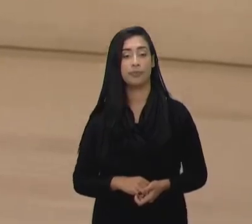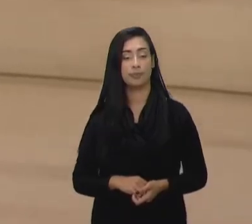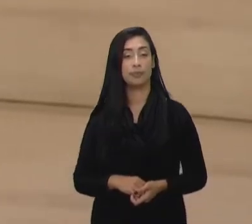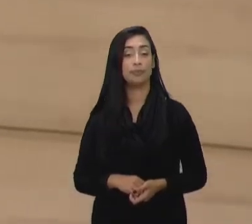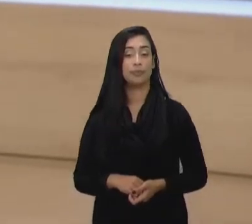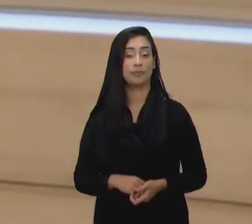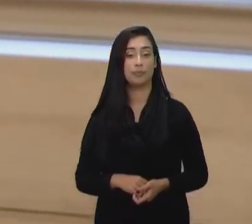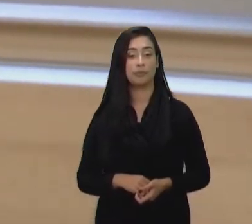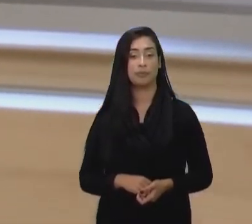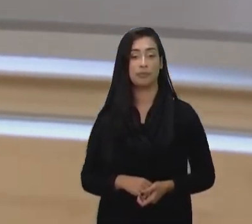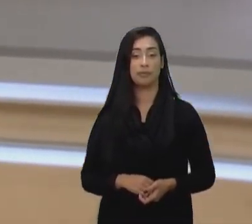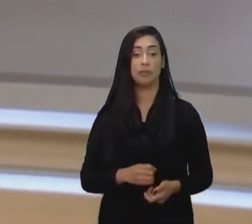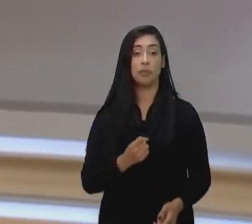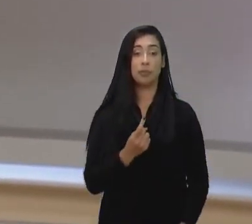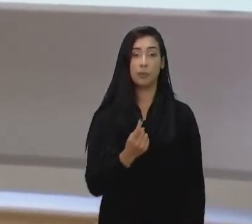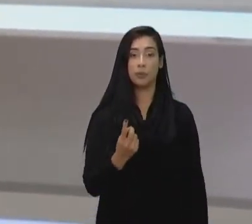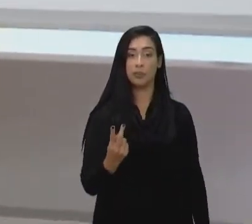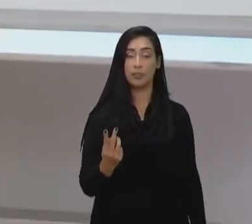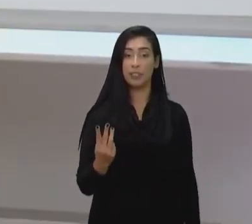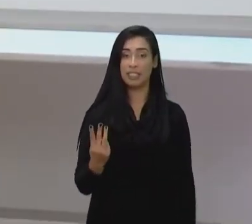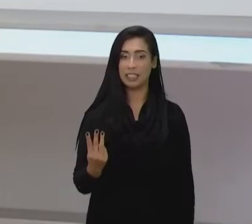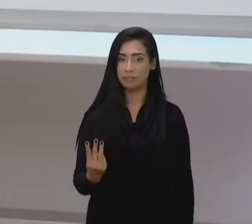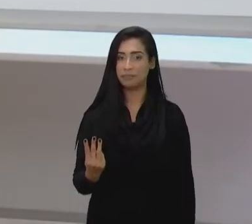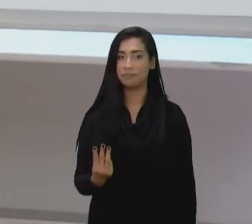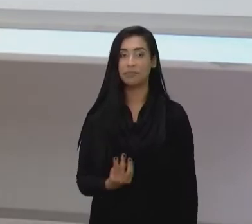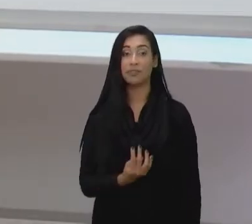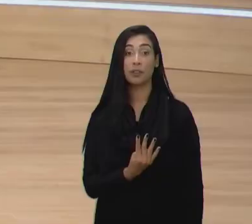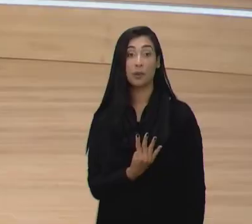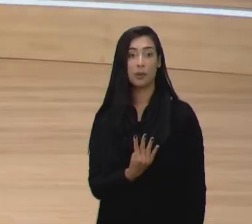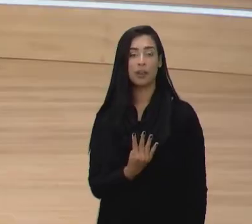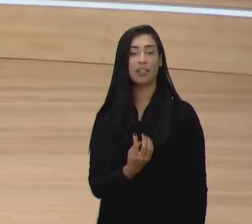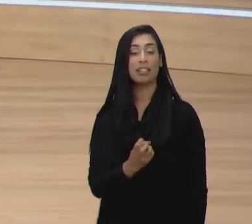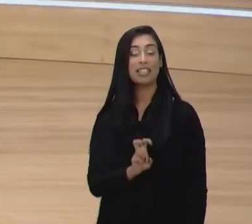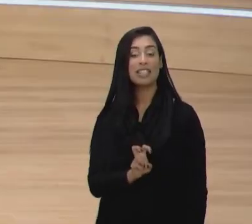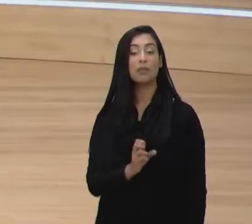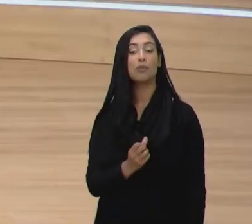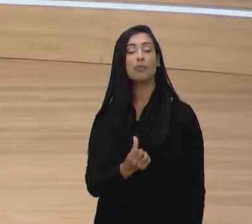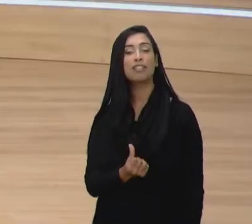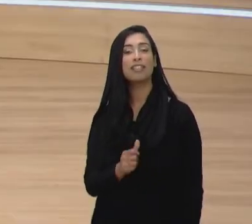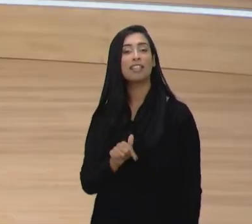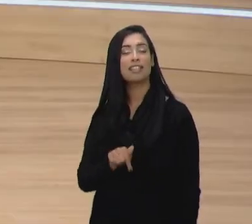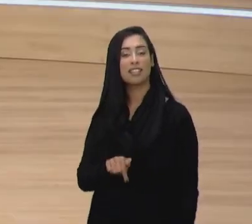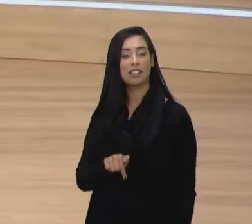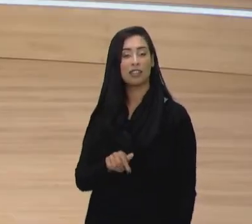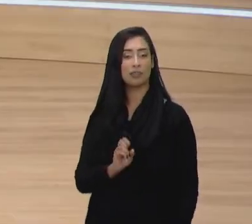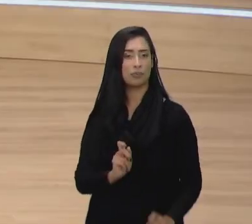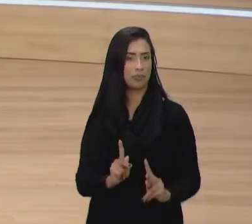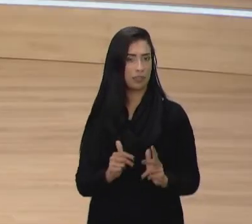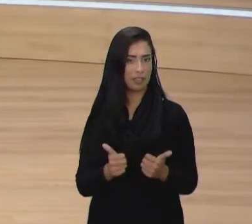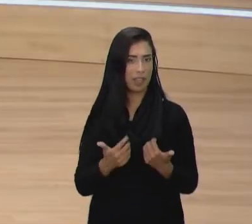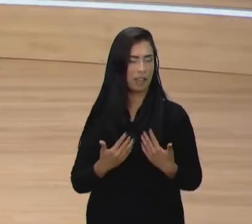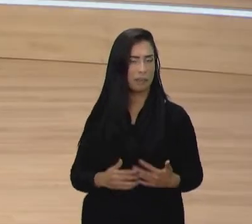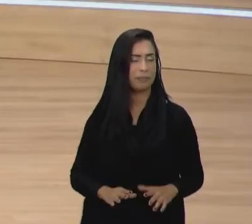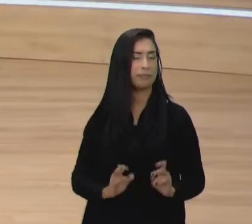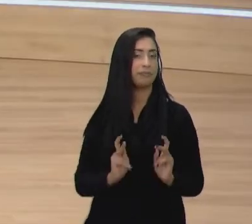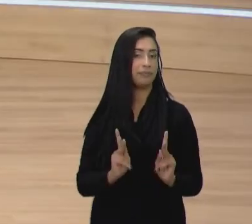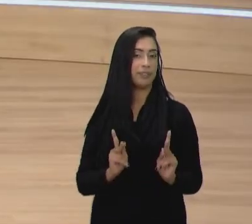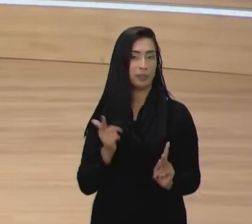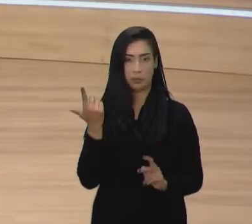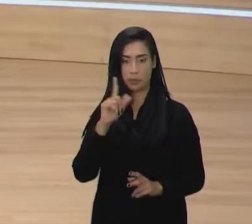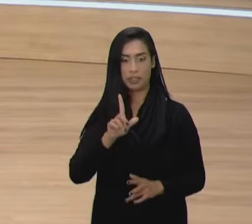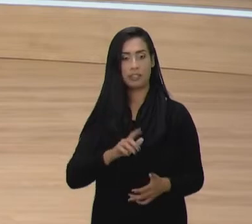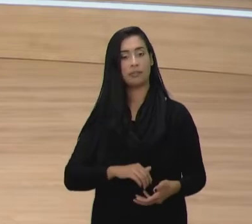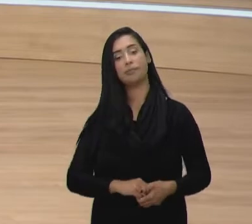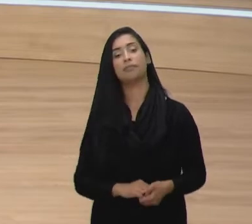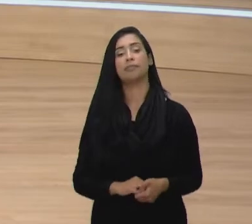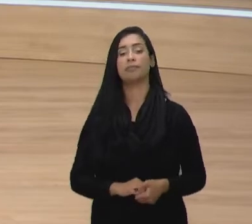5, 6, 7. De novo. 1, 2, 3, 5, 6, 7. Tranquilinho até aqui, né? Então qual que é a nossa ideia? A